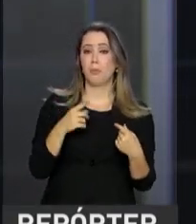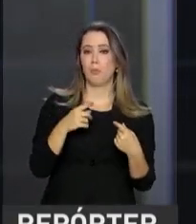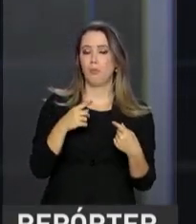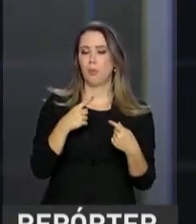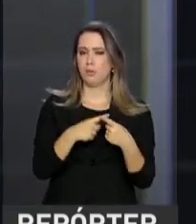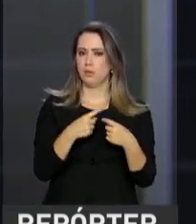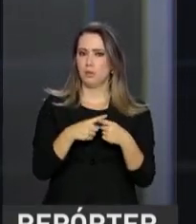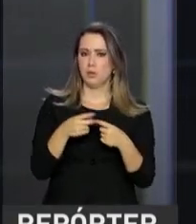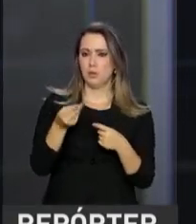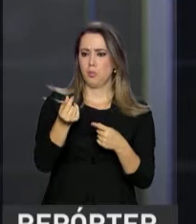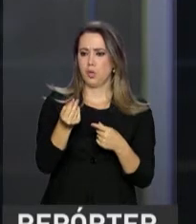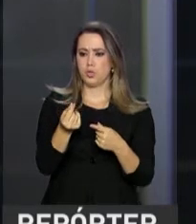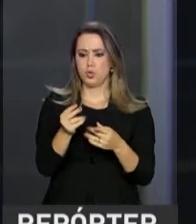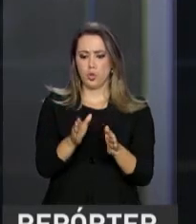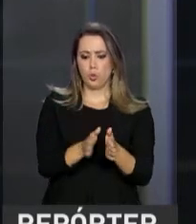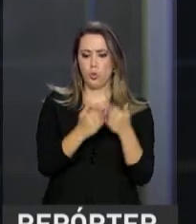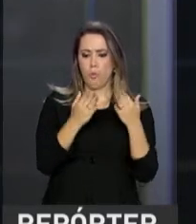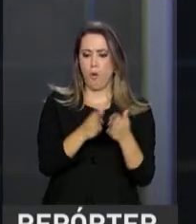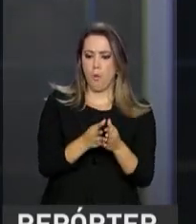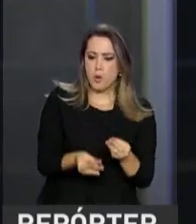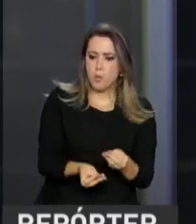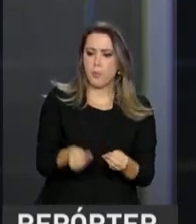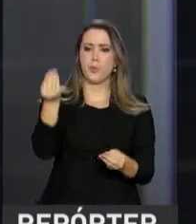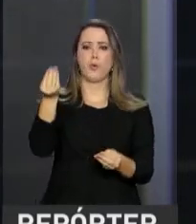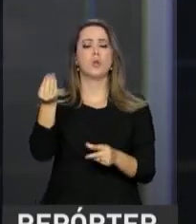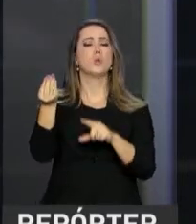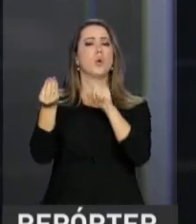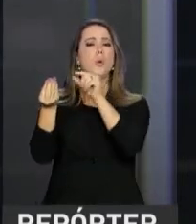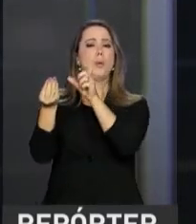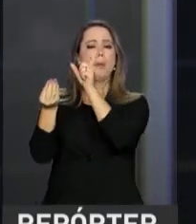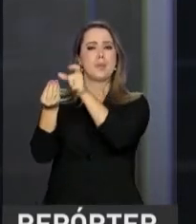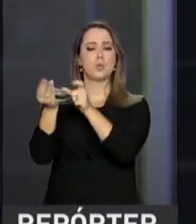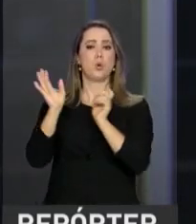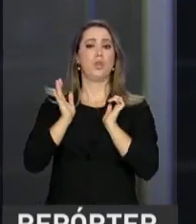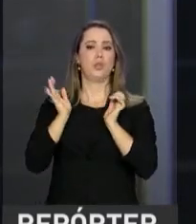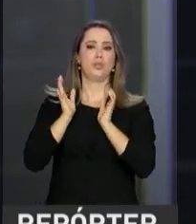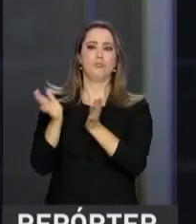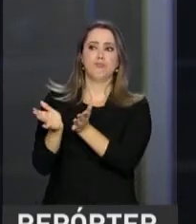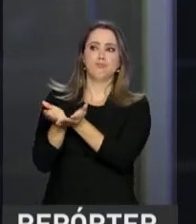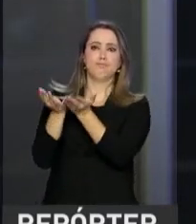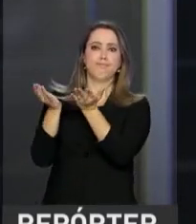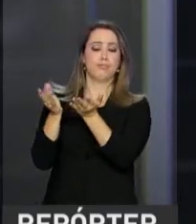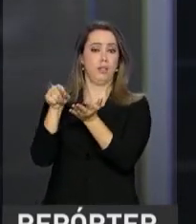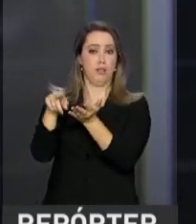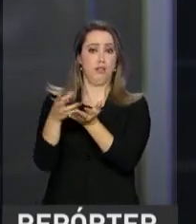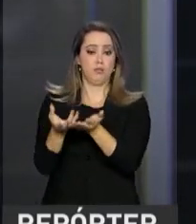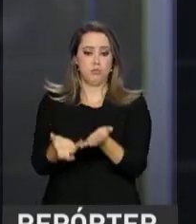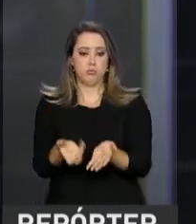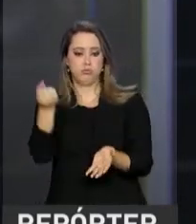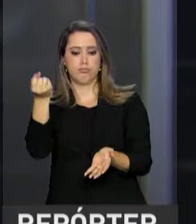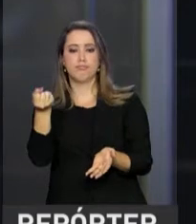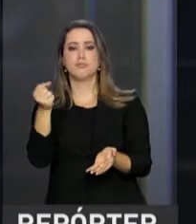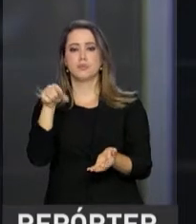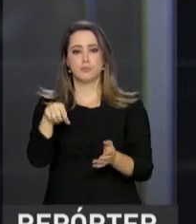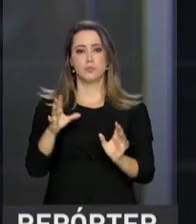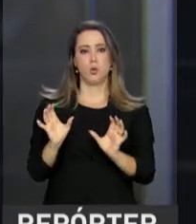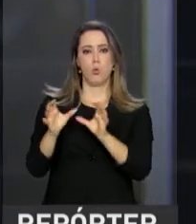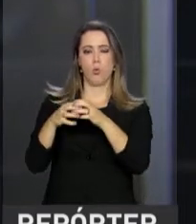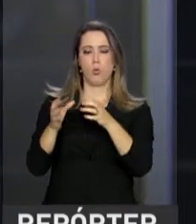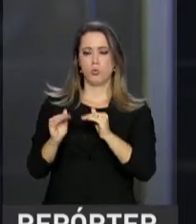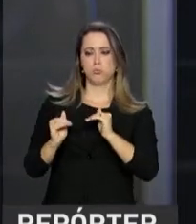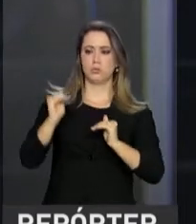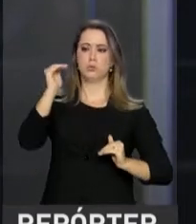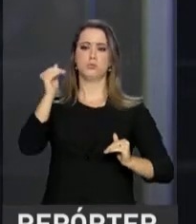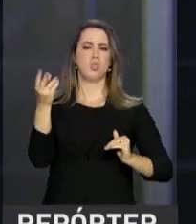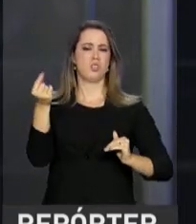transfere recursos de quem tem menos têm para menos precisa concentrando renda é